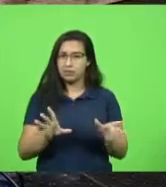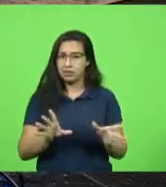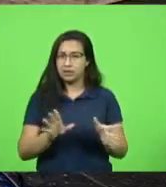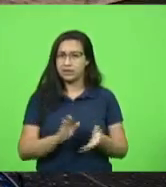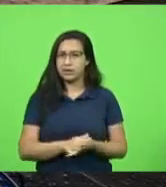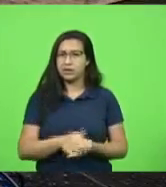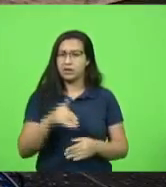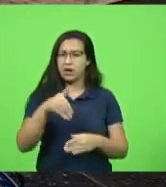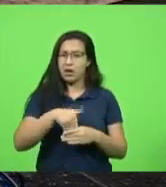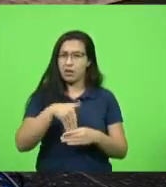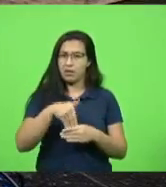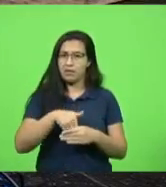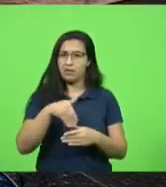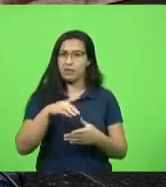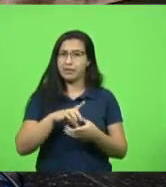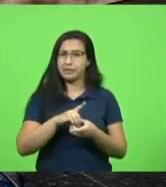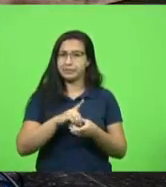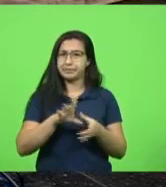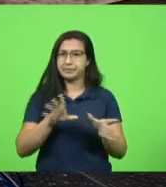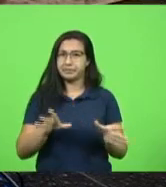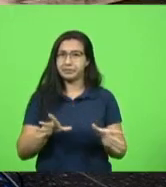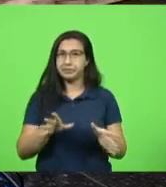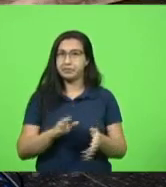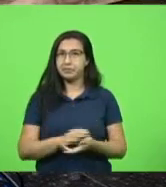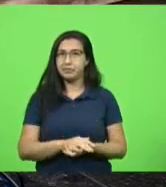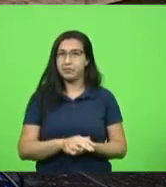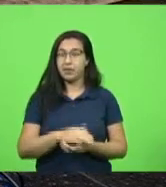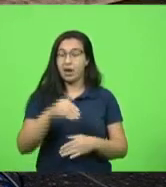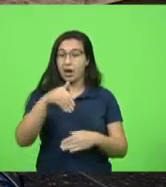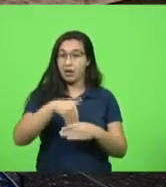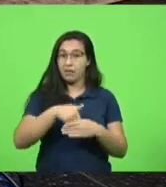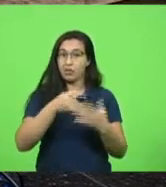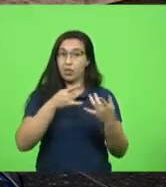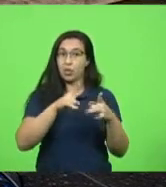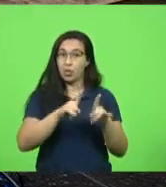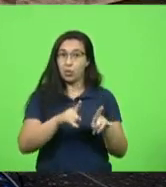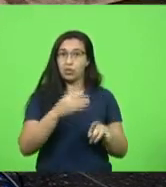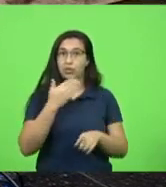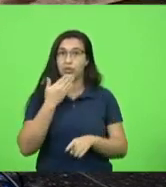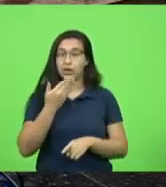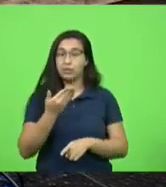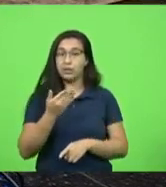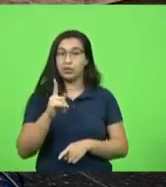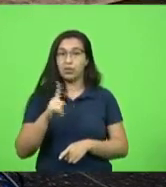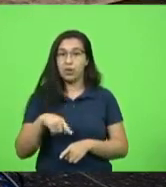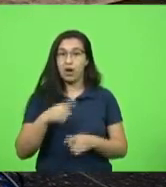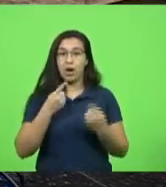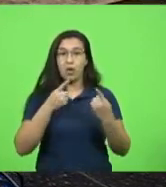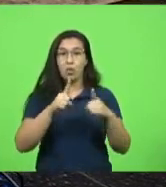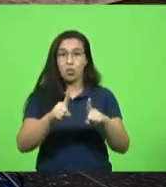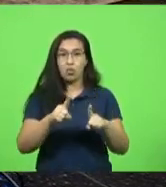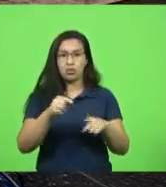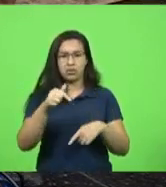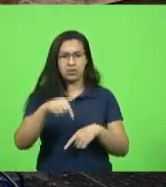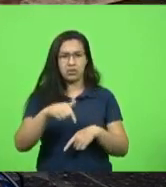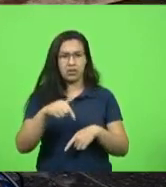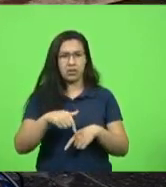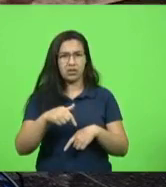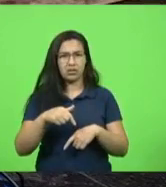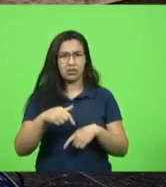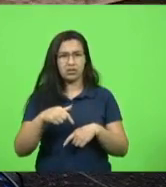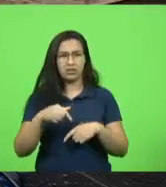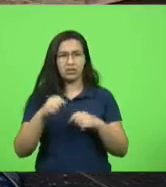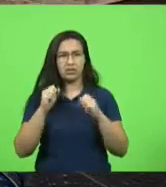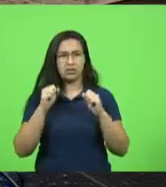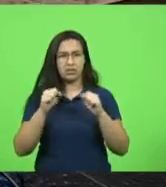do voto democrático, e quem está votando contra o requerimento está indo contra o parlamento. Também ouvi